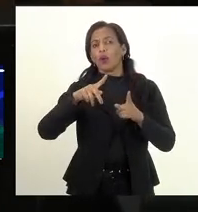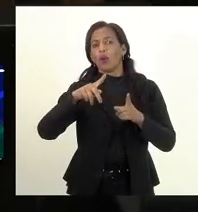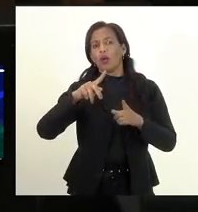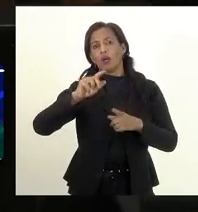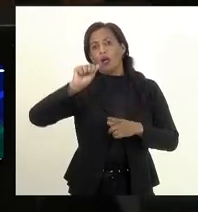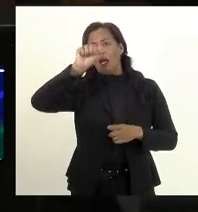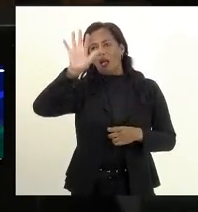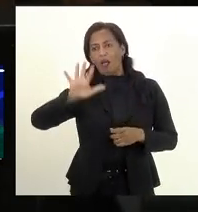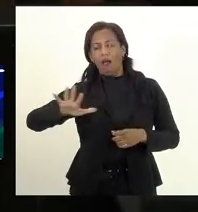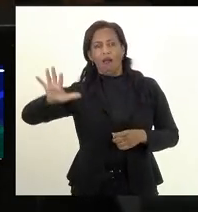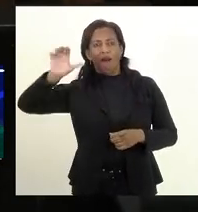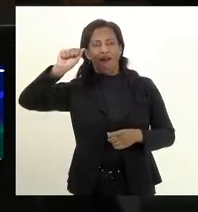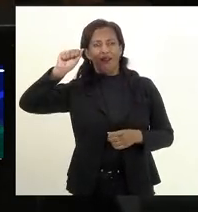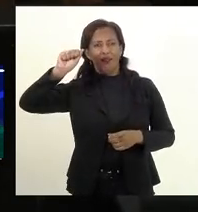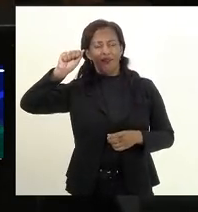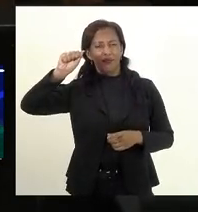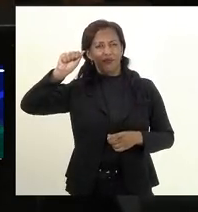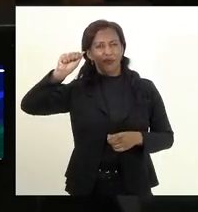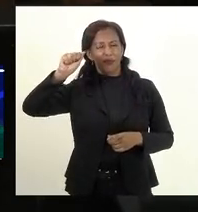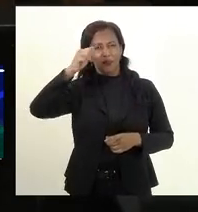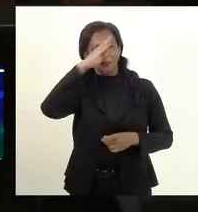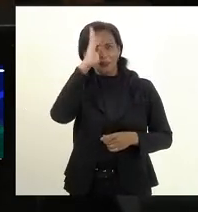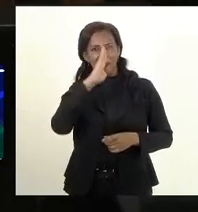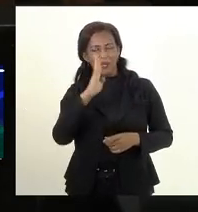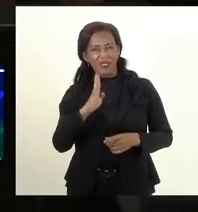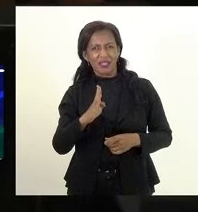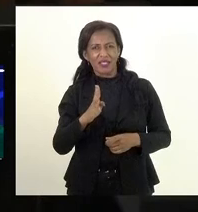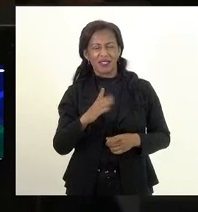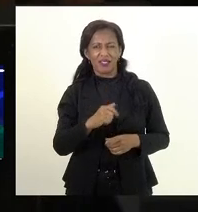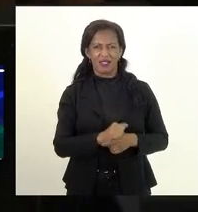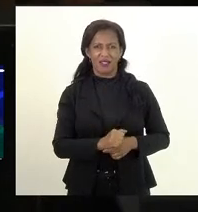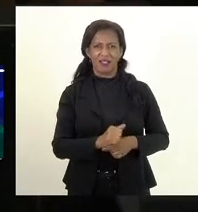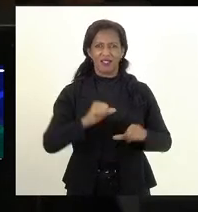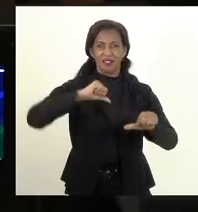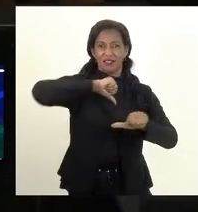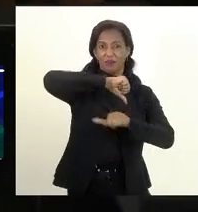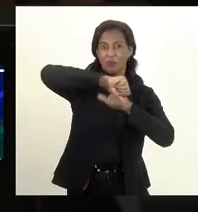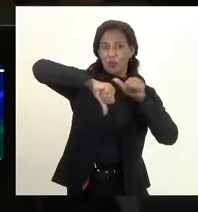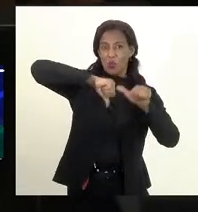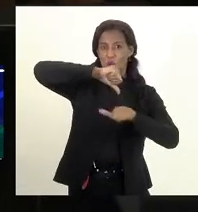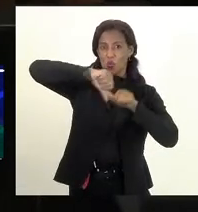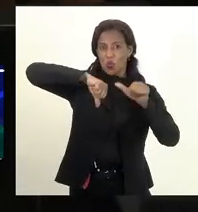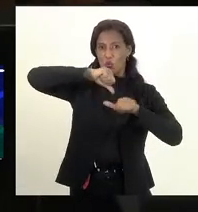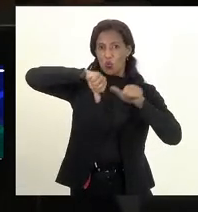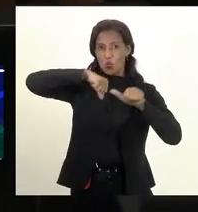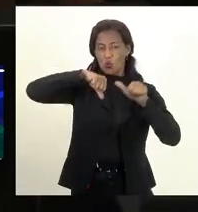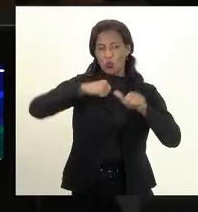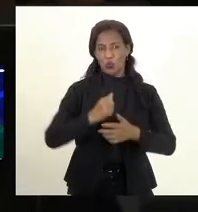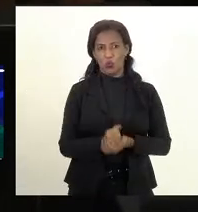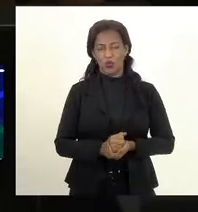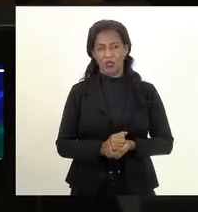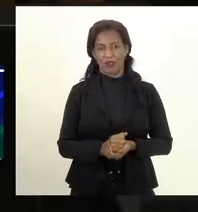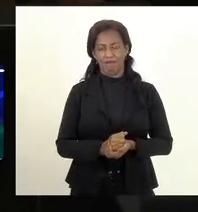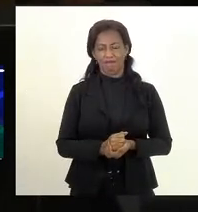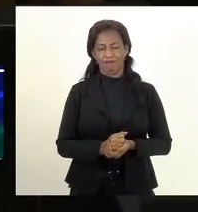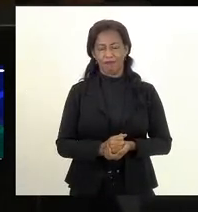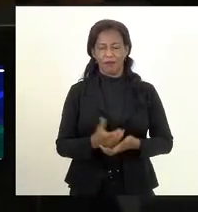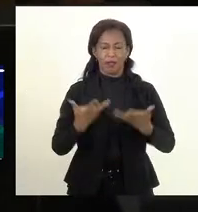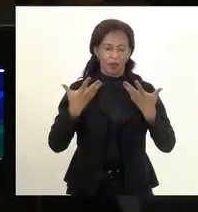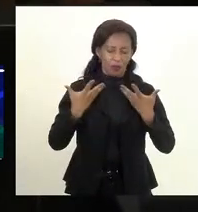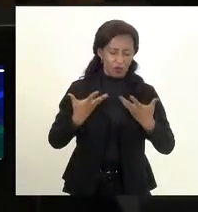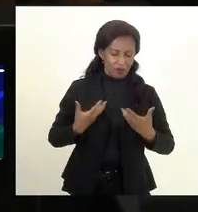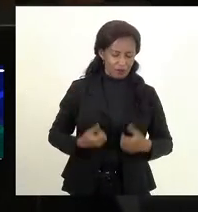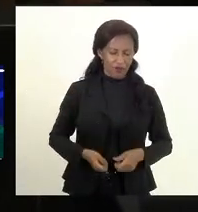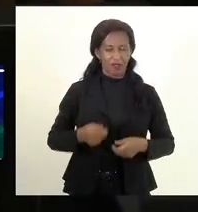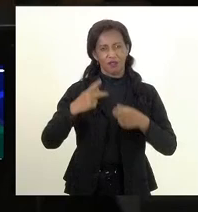afro-brasileira por isso que é muito estimulante culturão desmonte cultural eu cansei de dizer a senhora deputada